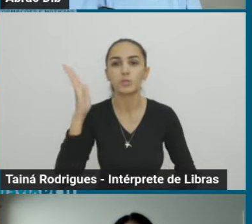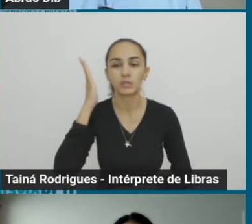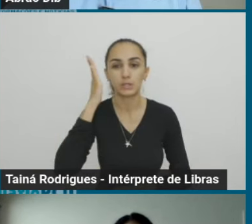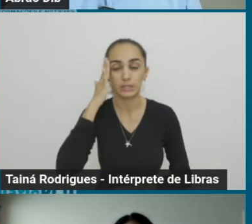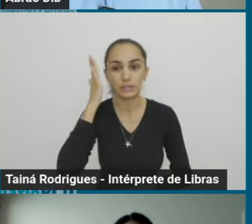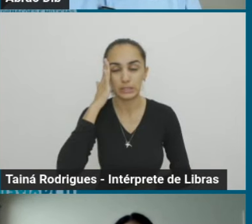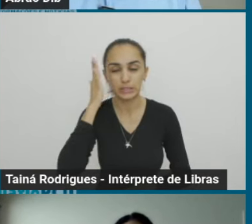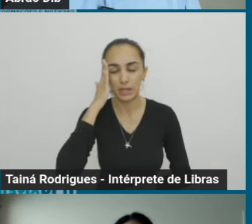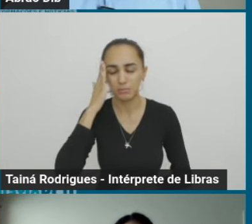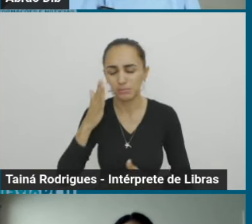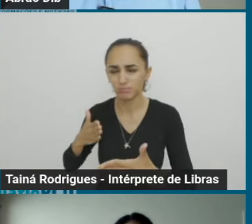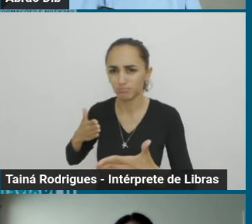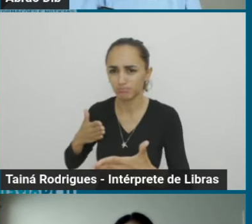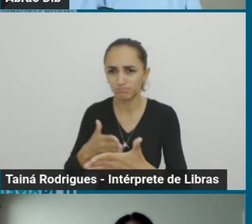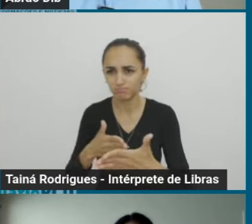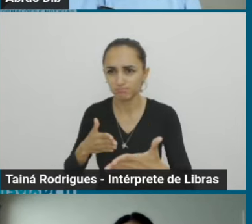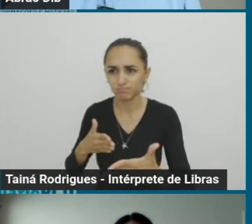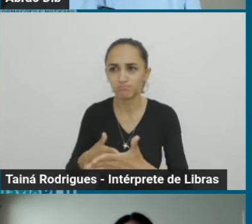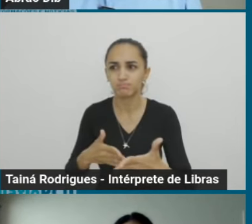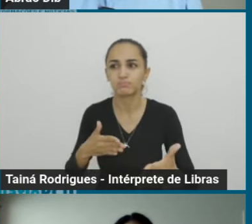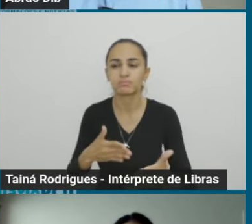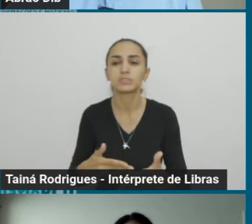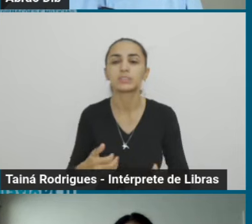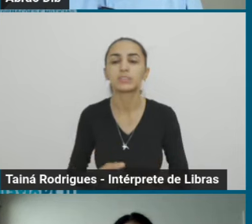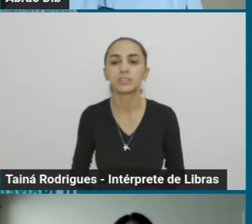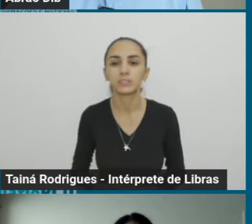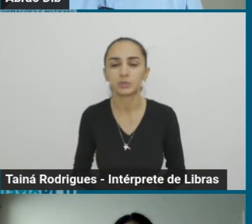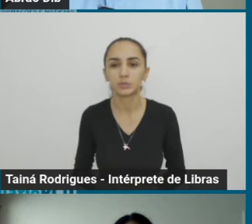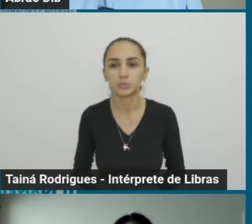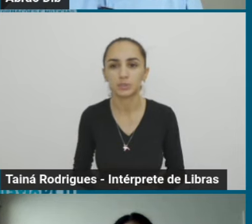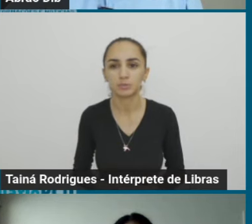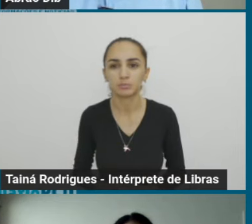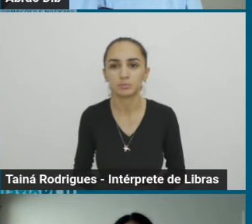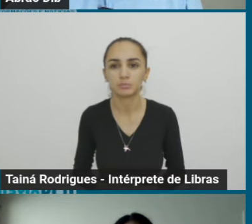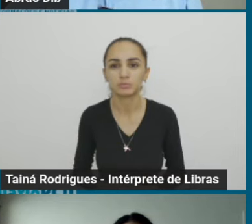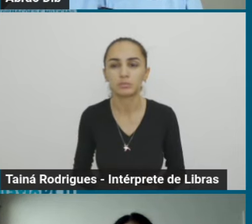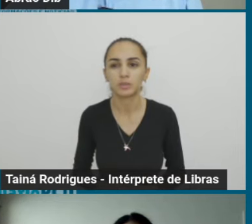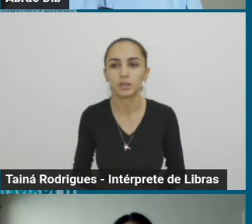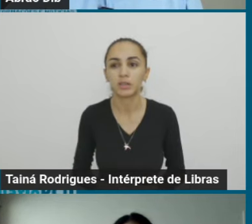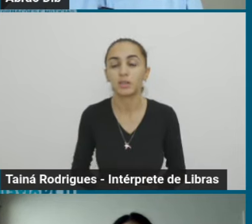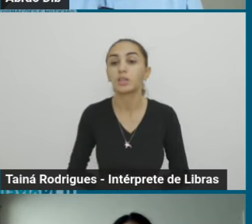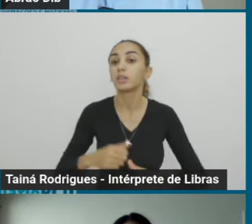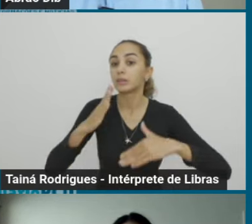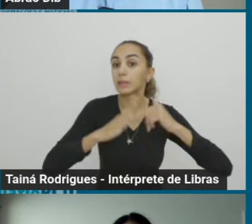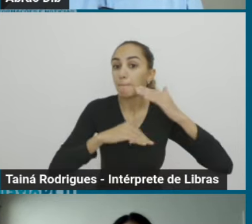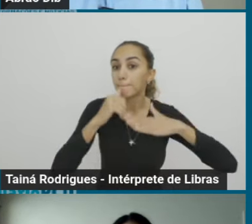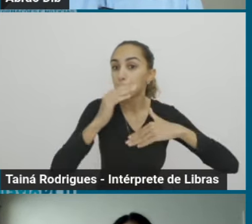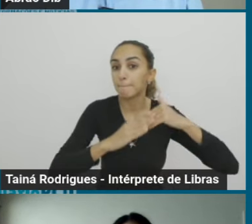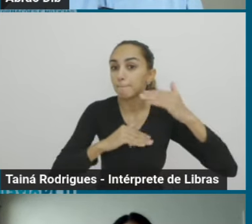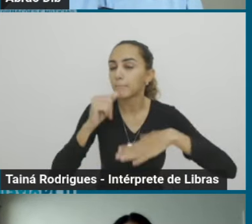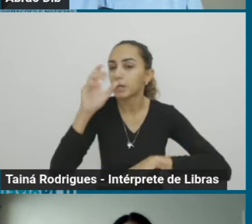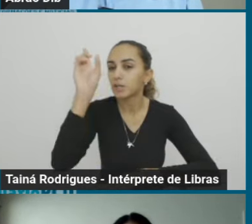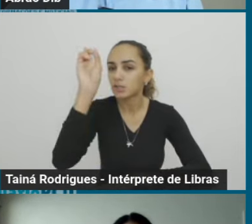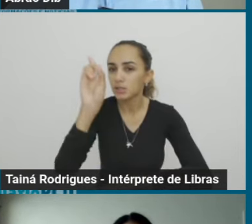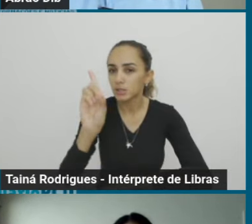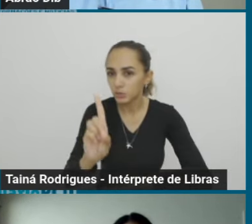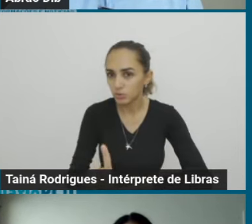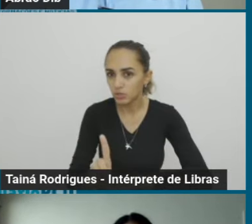limitações, as restrições no exercício de direitos não estão